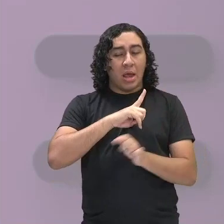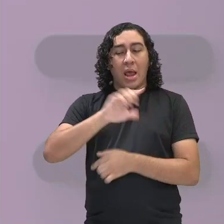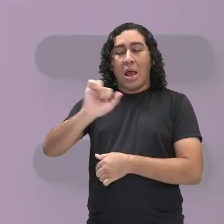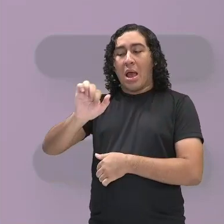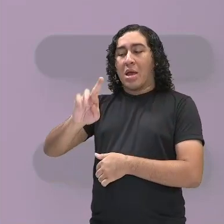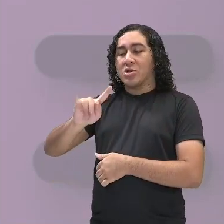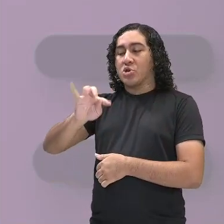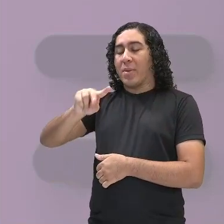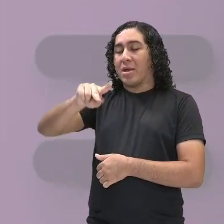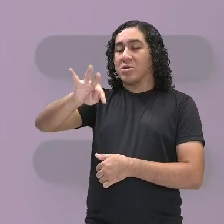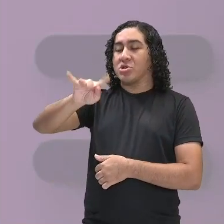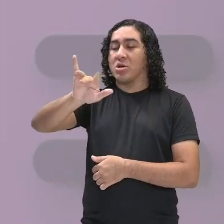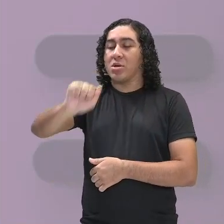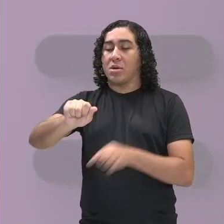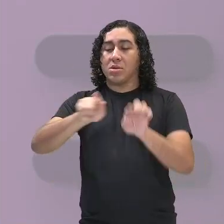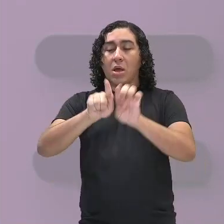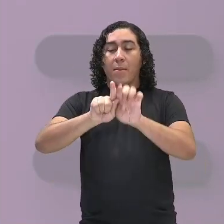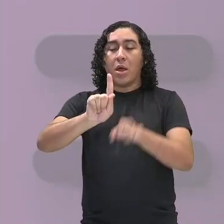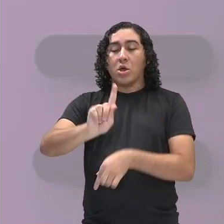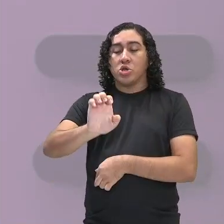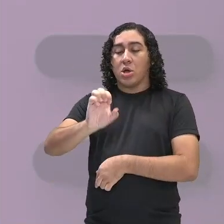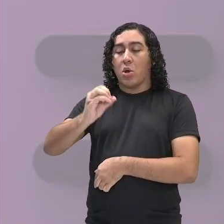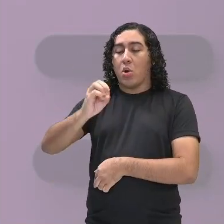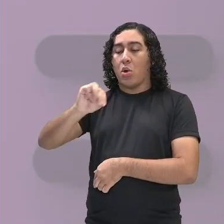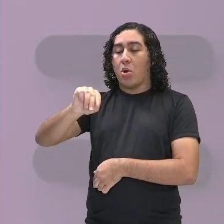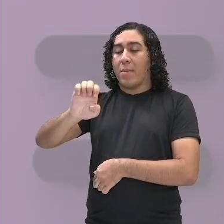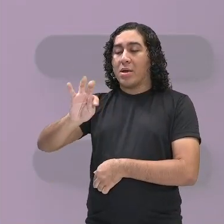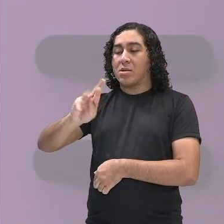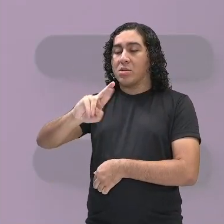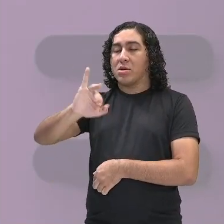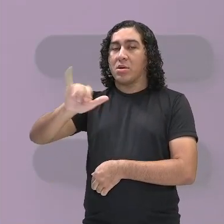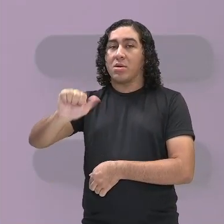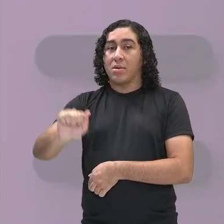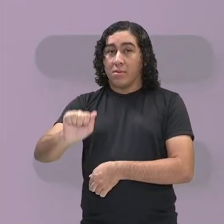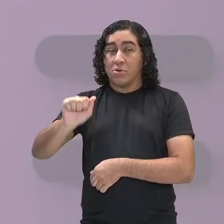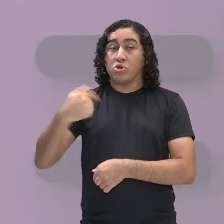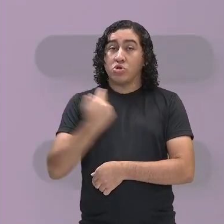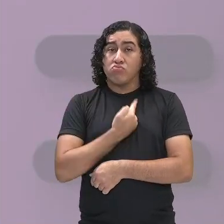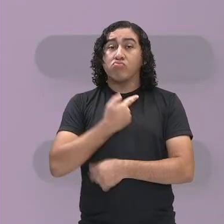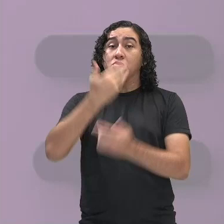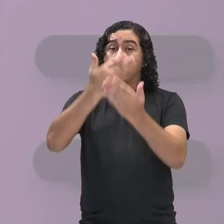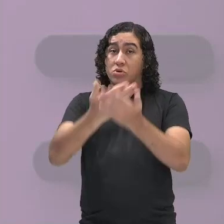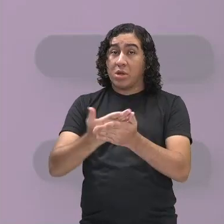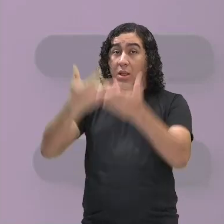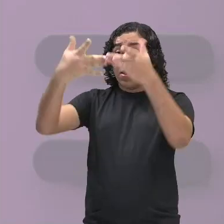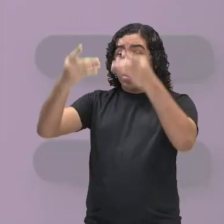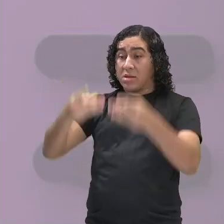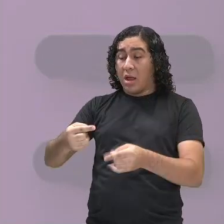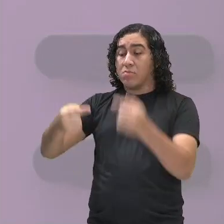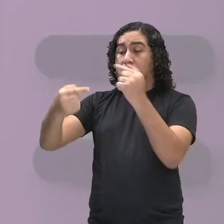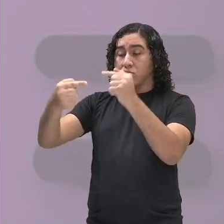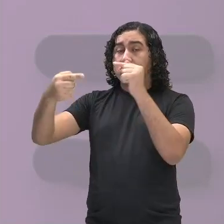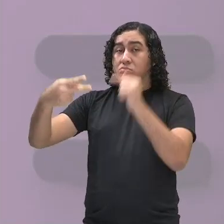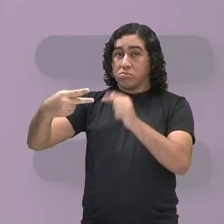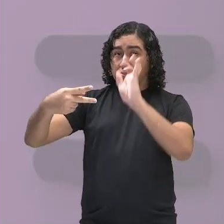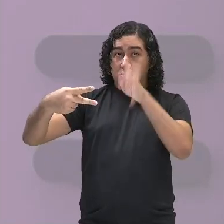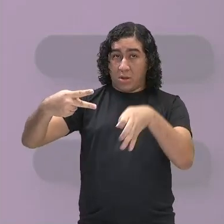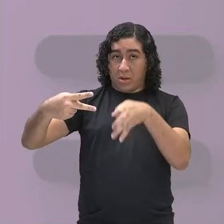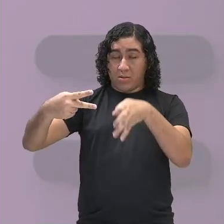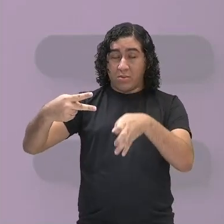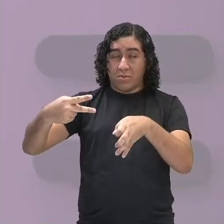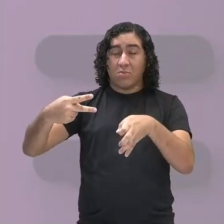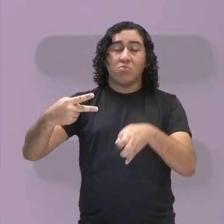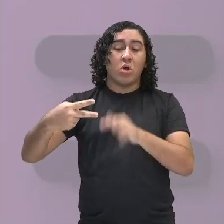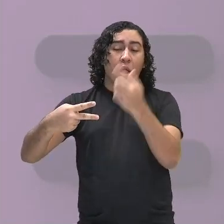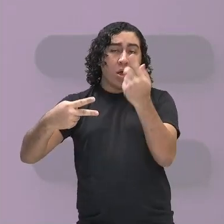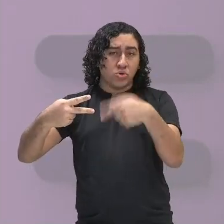temos a progressão geométrica. Vamos estudar em detalhes cada uma dessas progressões, tá? Ambas